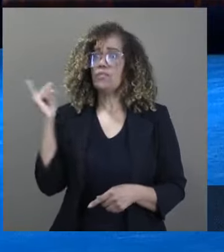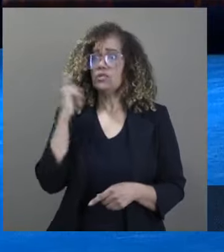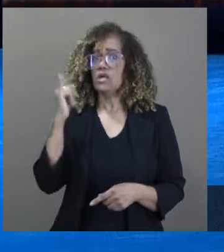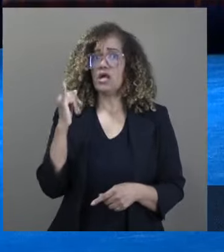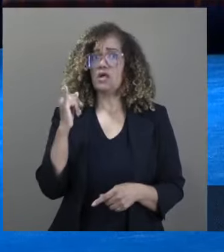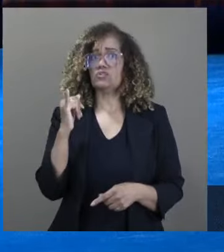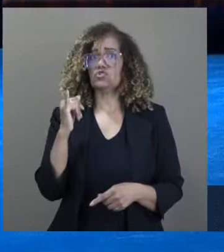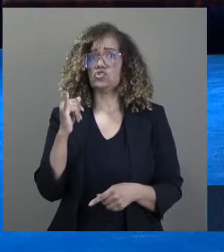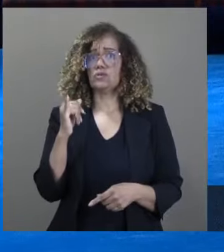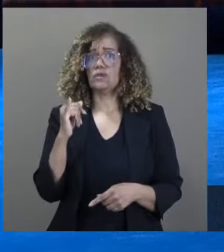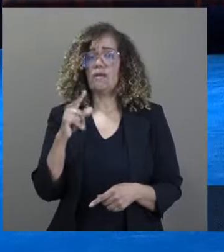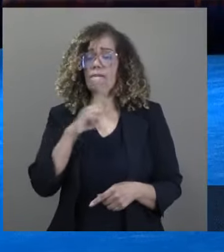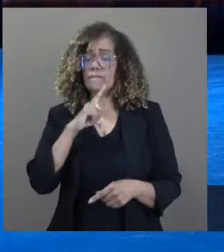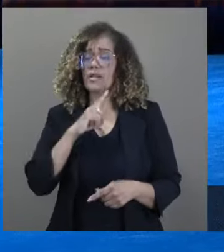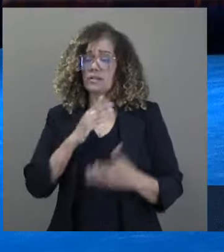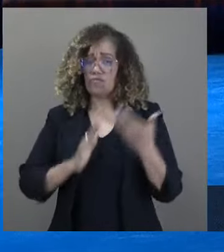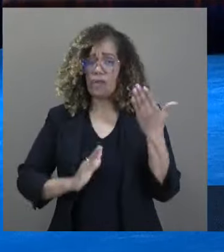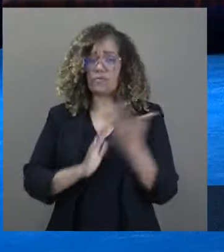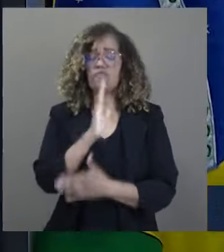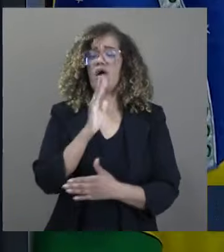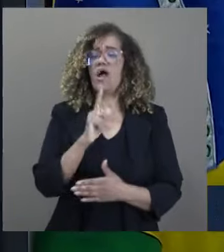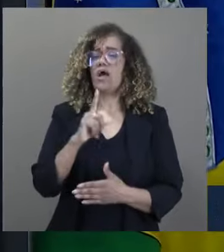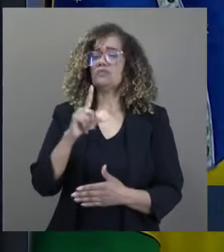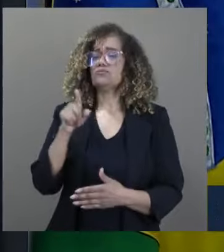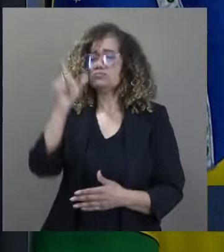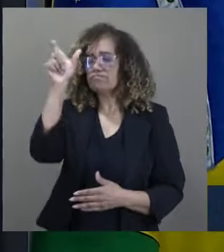aprovasse, foi equilibrado, foi firme.